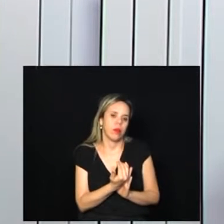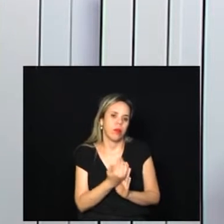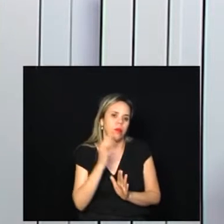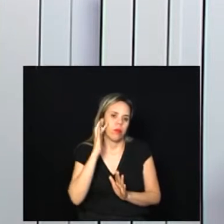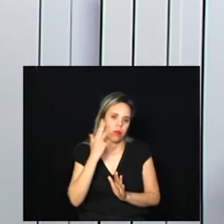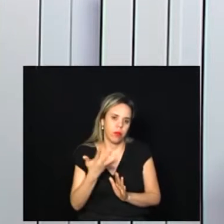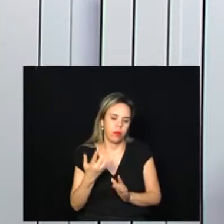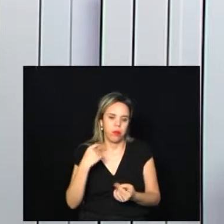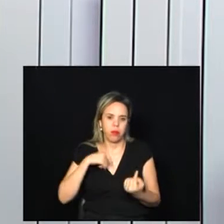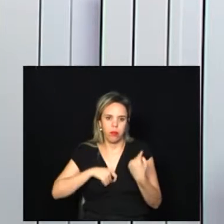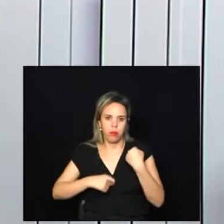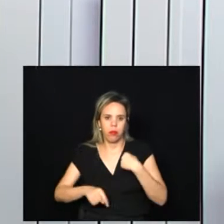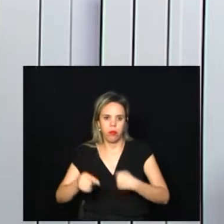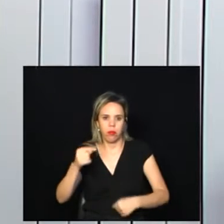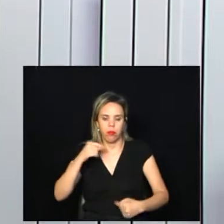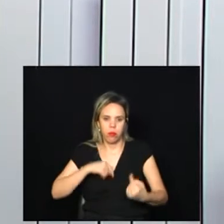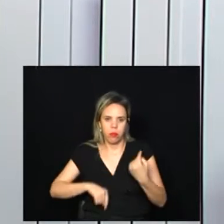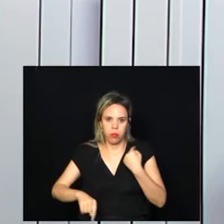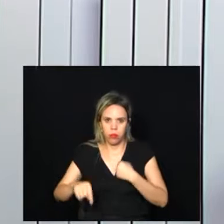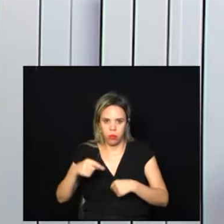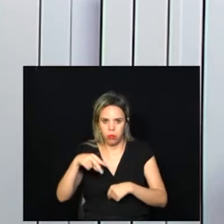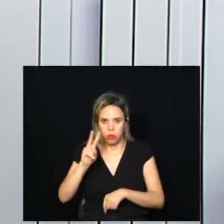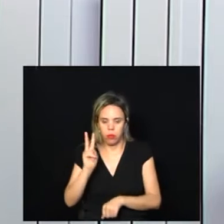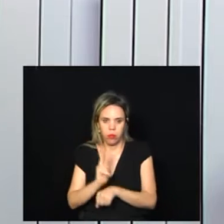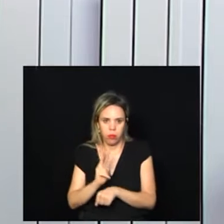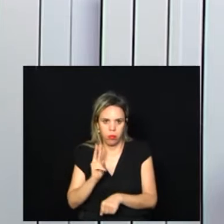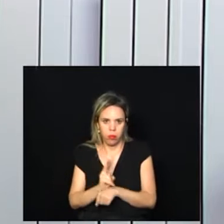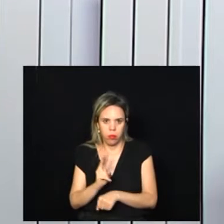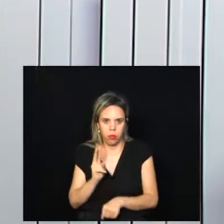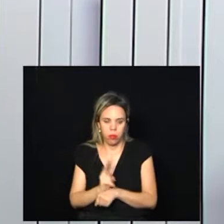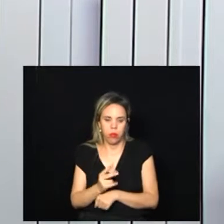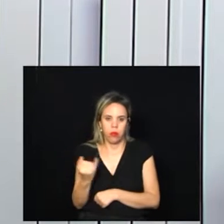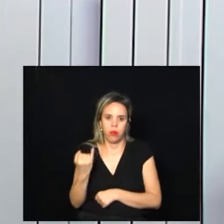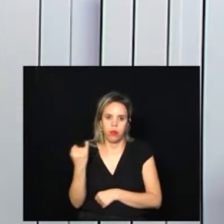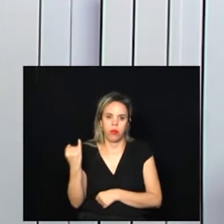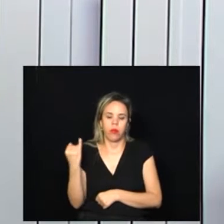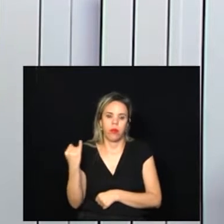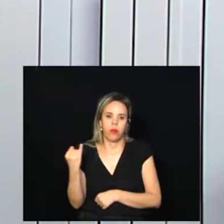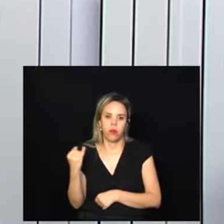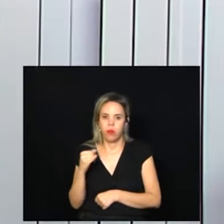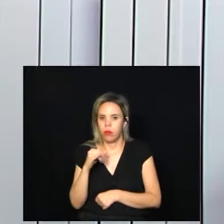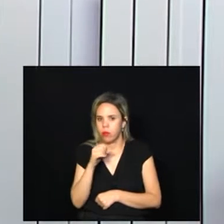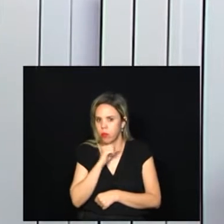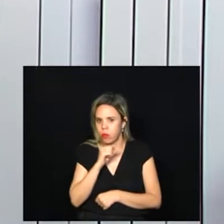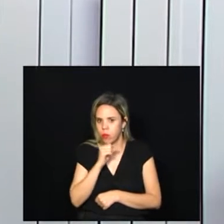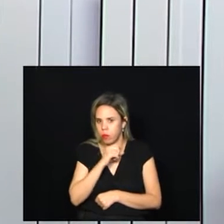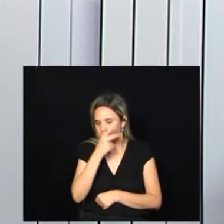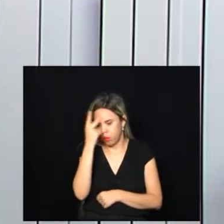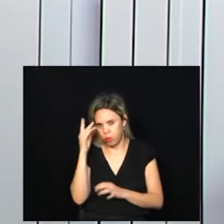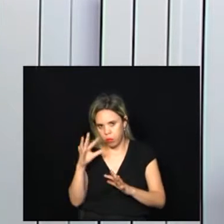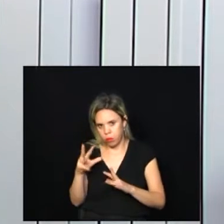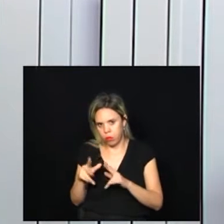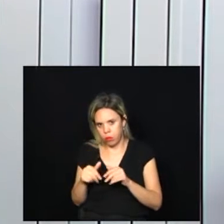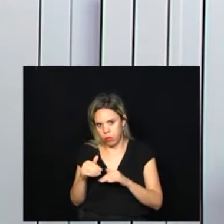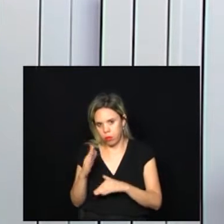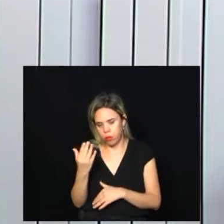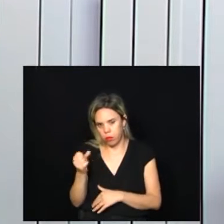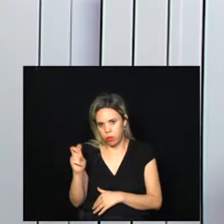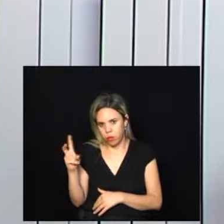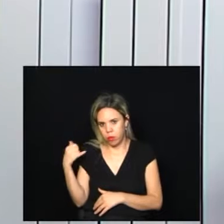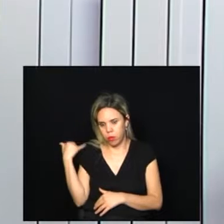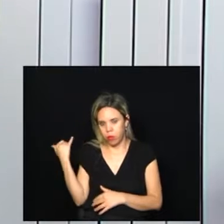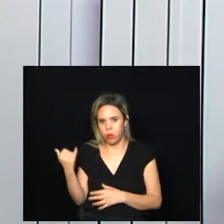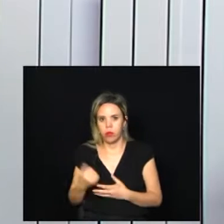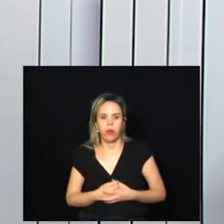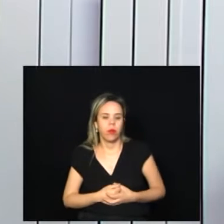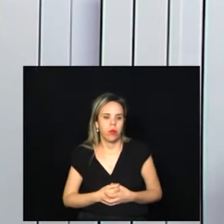do organismo, então você fica mais protegido, por isso que é importante para os nossos idosos, para todos acima dos 85